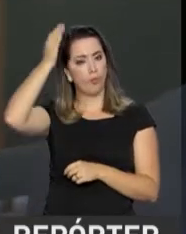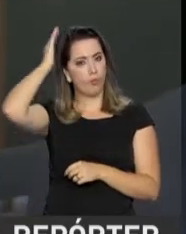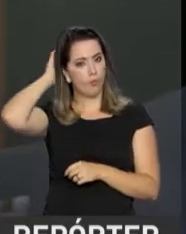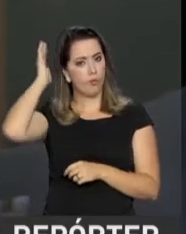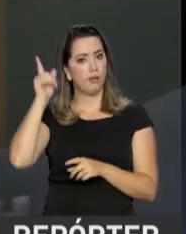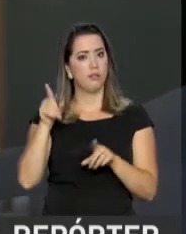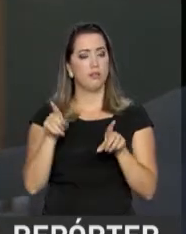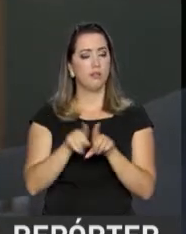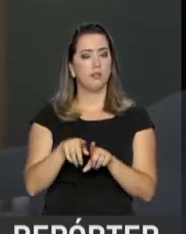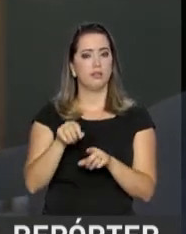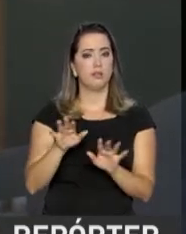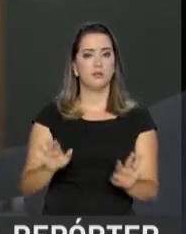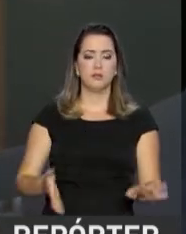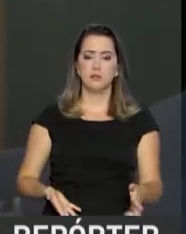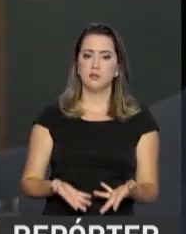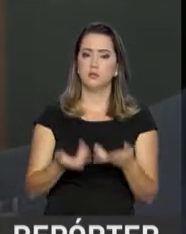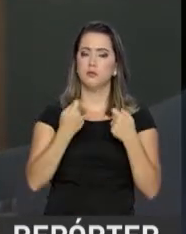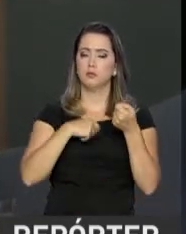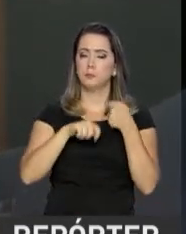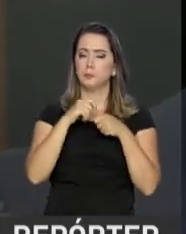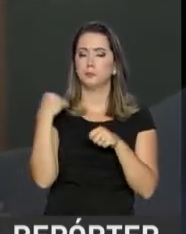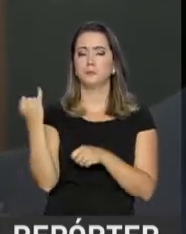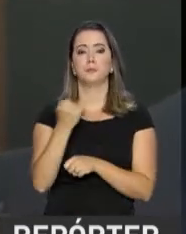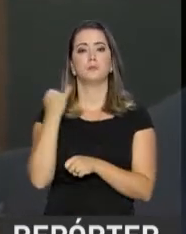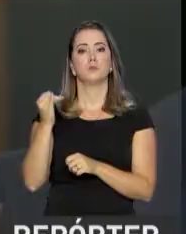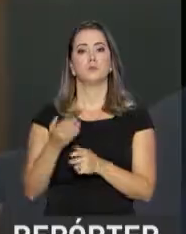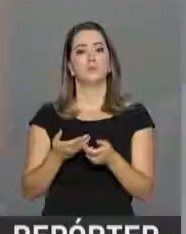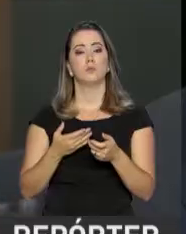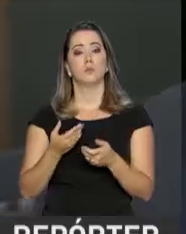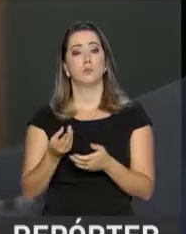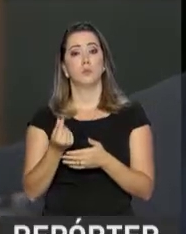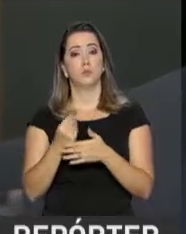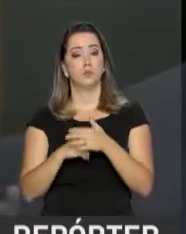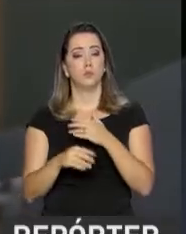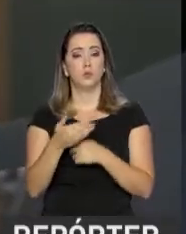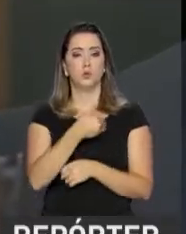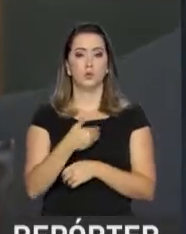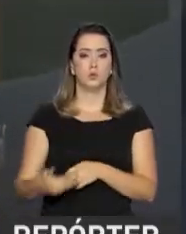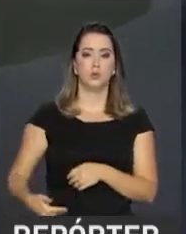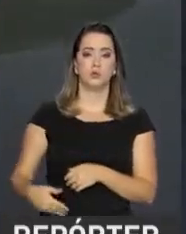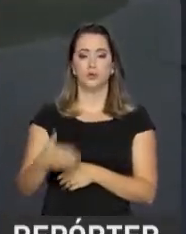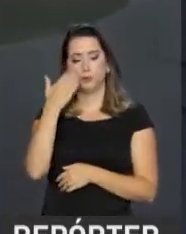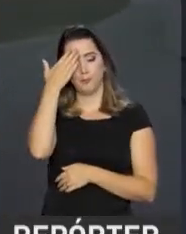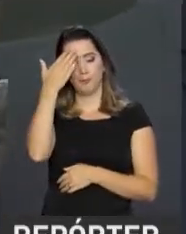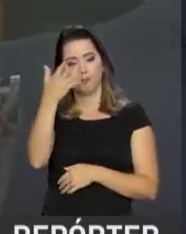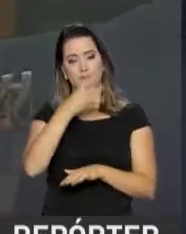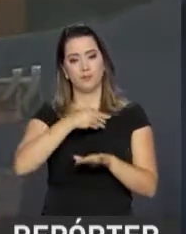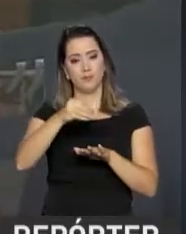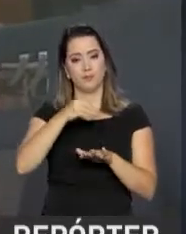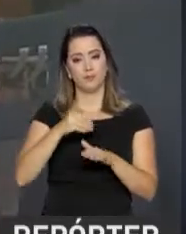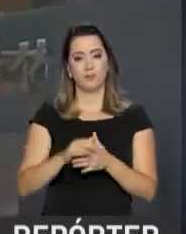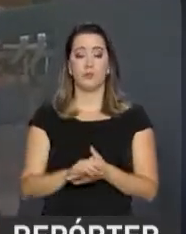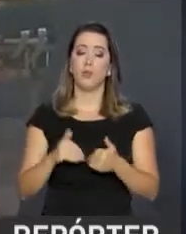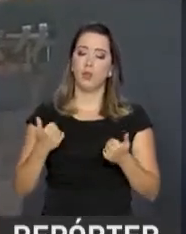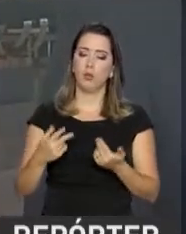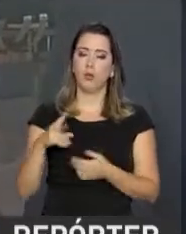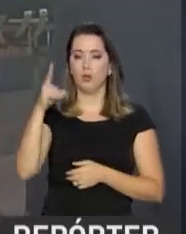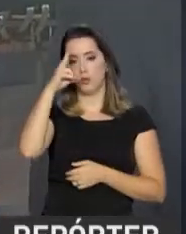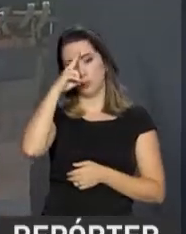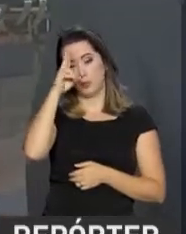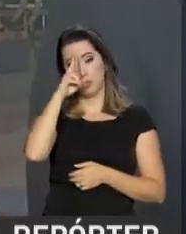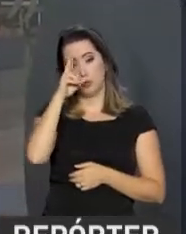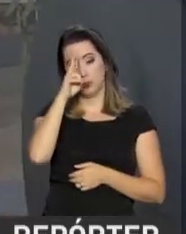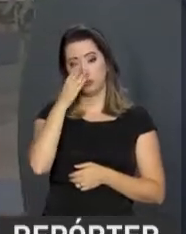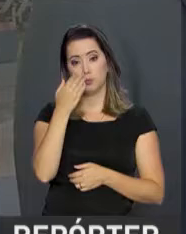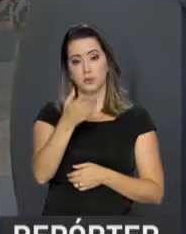e promover essa economia importante para os cofres públicos muito obrigado ministro pelas informações vão lembrando que essa